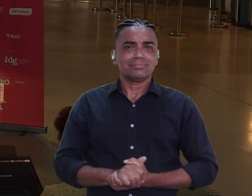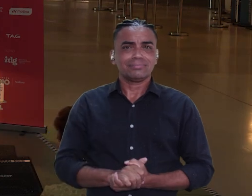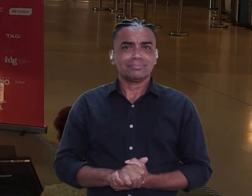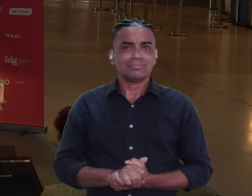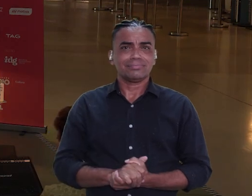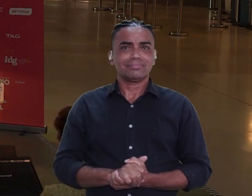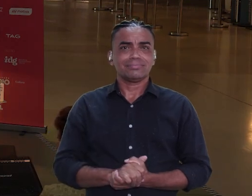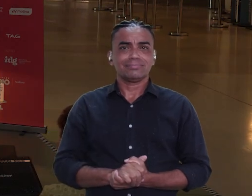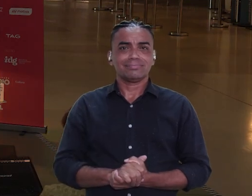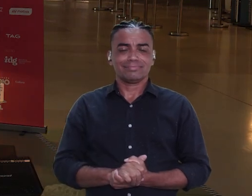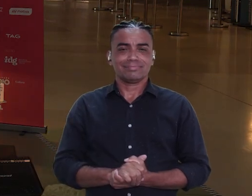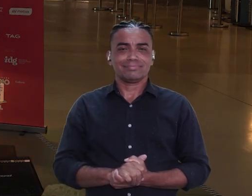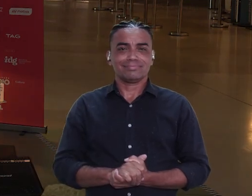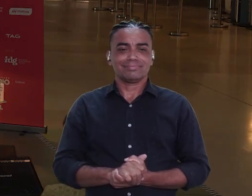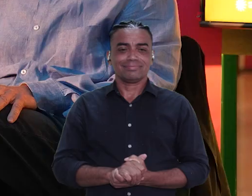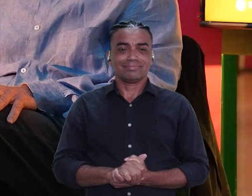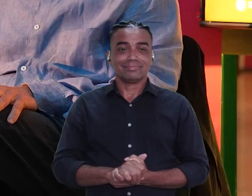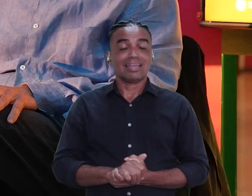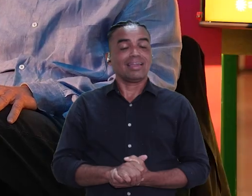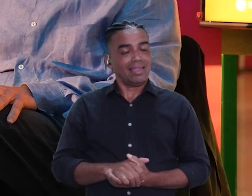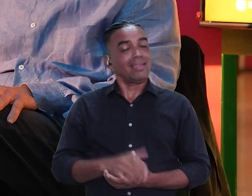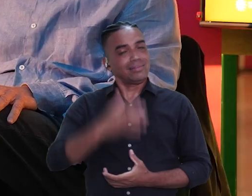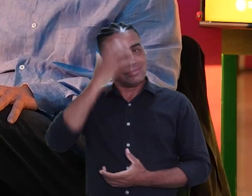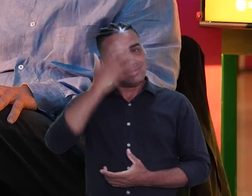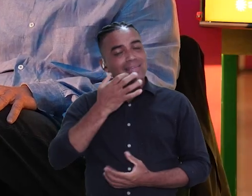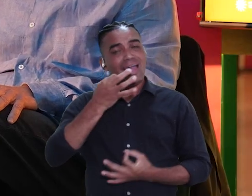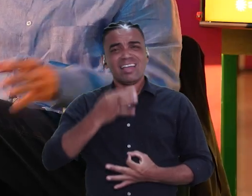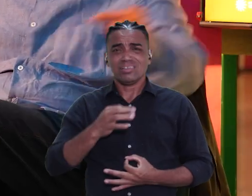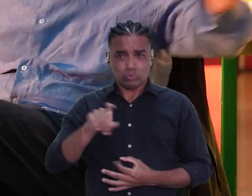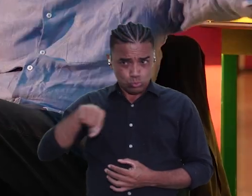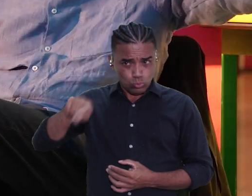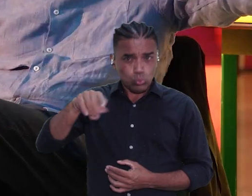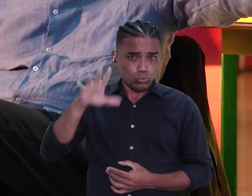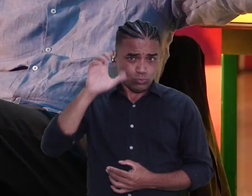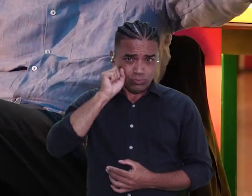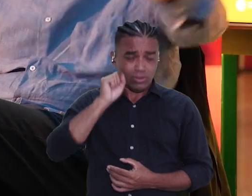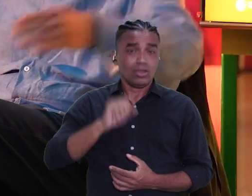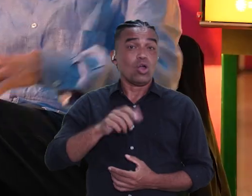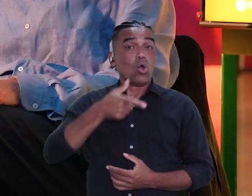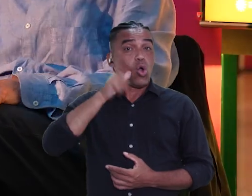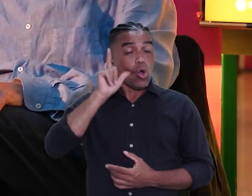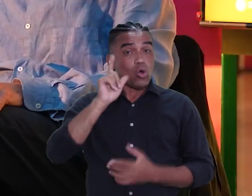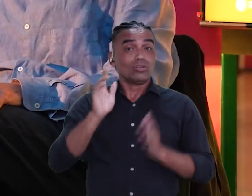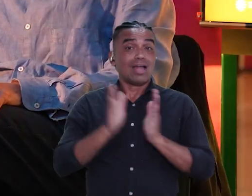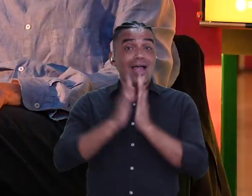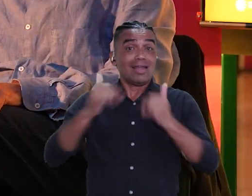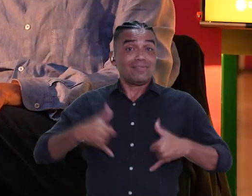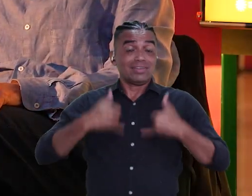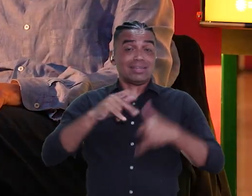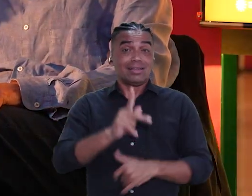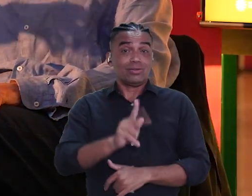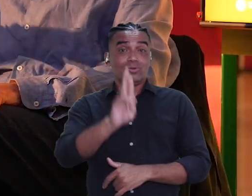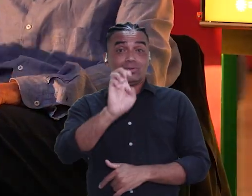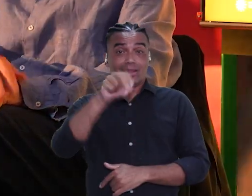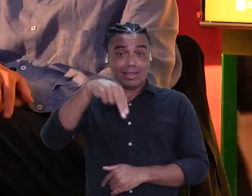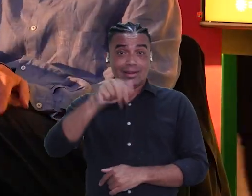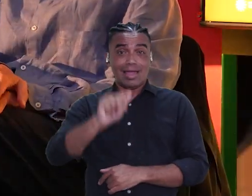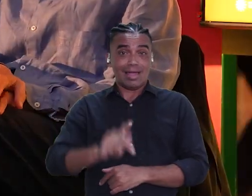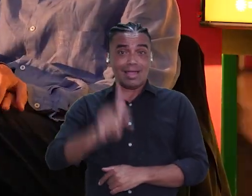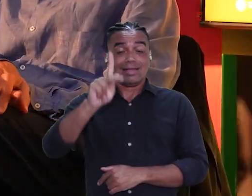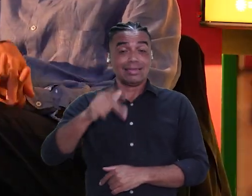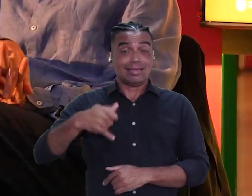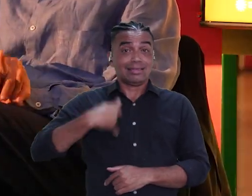já tinha naufragado. Ele tinha toda a razão. Todo mundo ouviu? Ontem foi aniversário do Krenak,